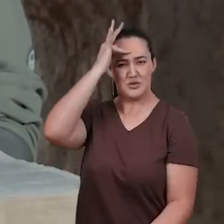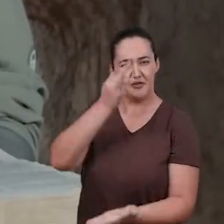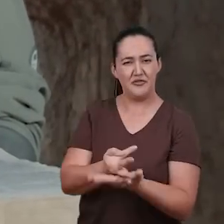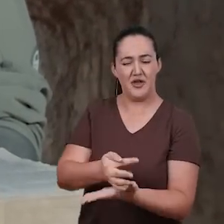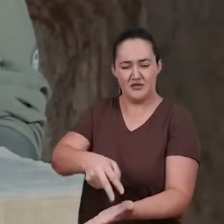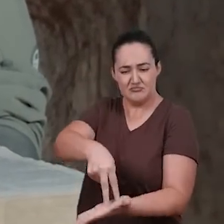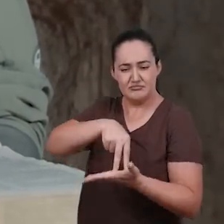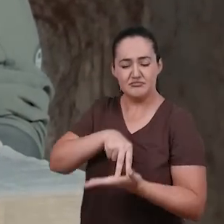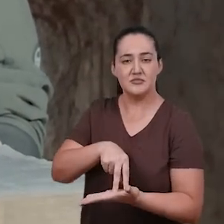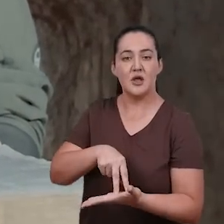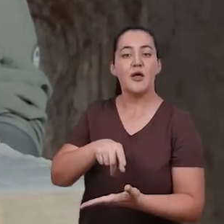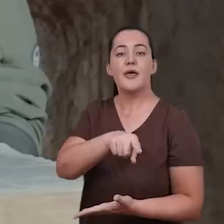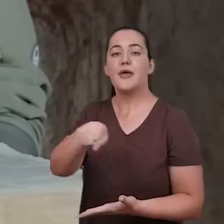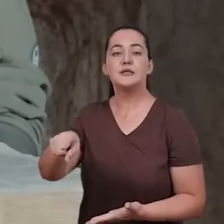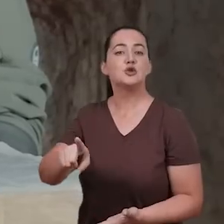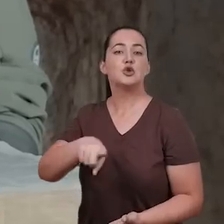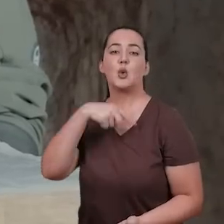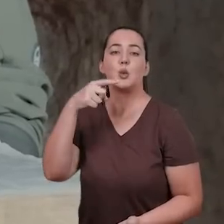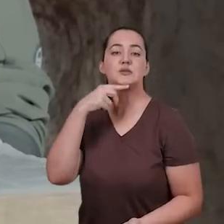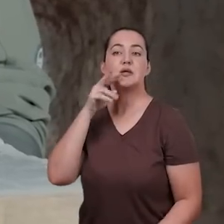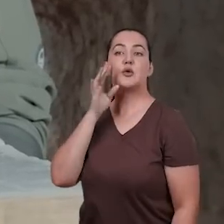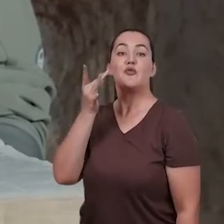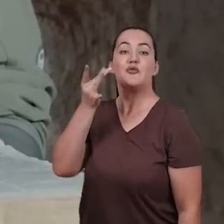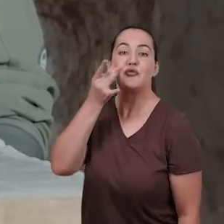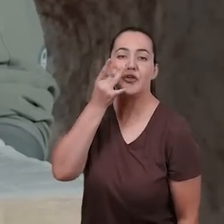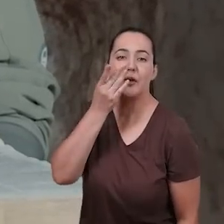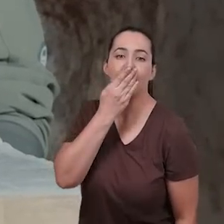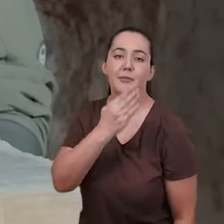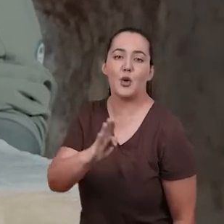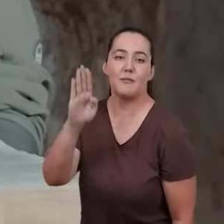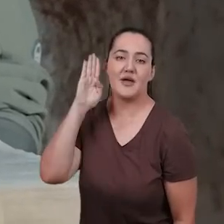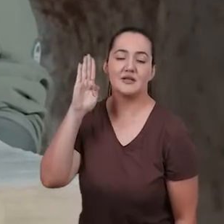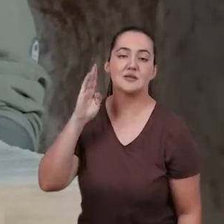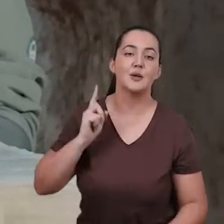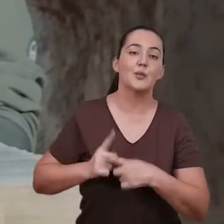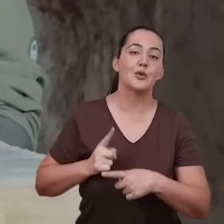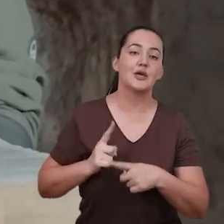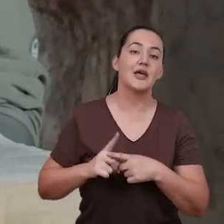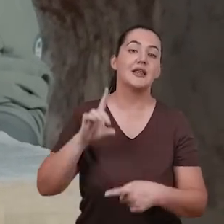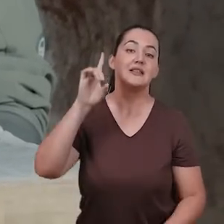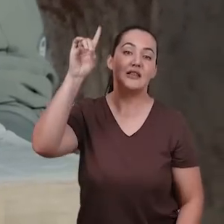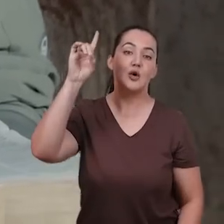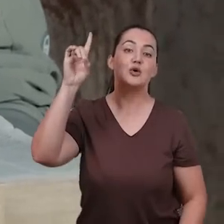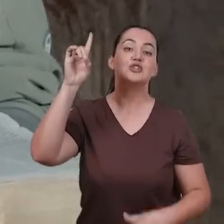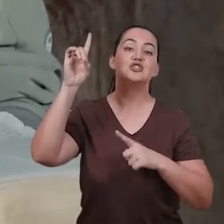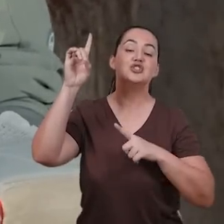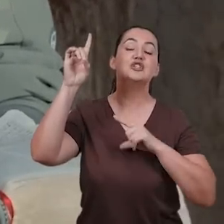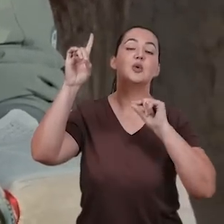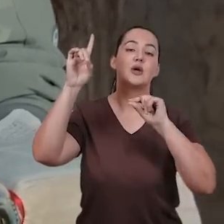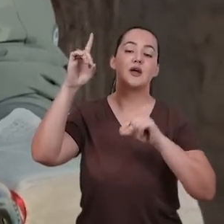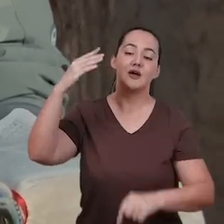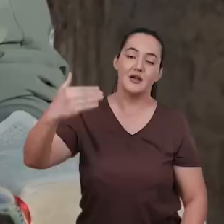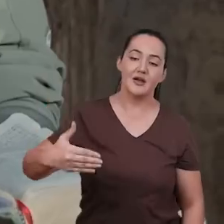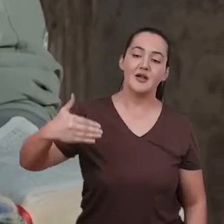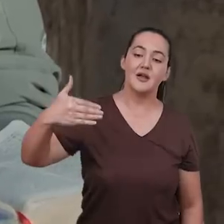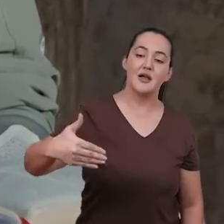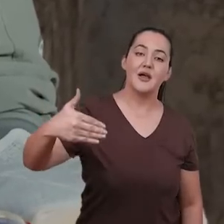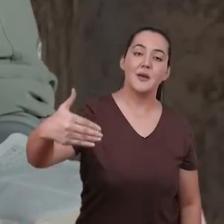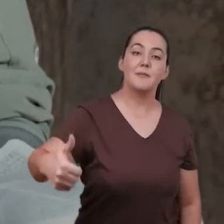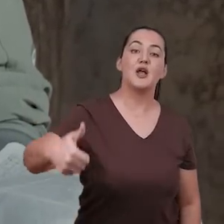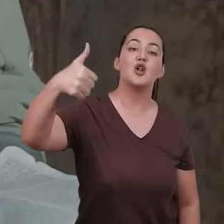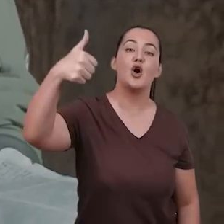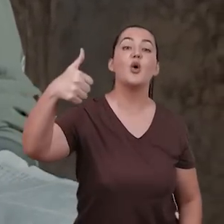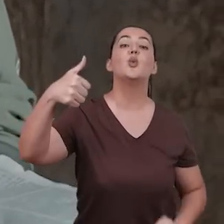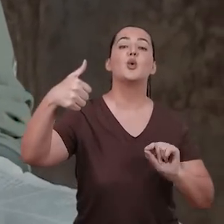fé, não obtiveram a concretização da promessa, porque Deus tinha previsto algo melhor para nós, para que